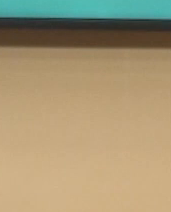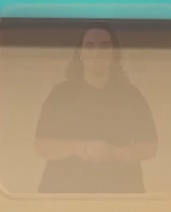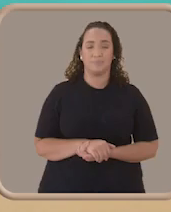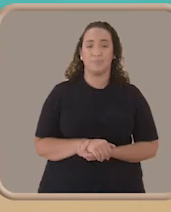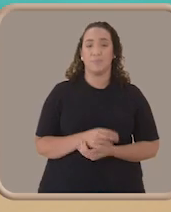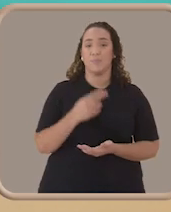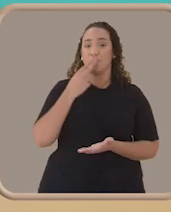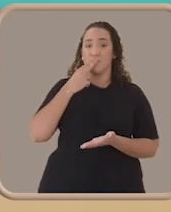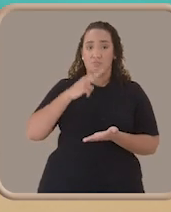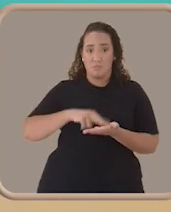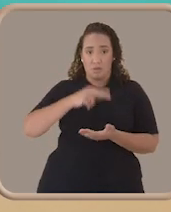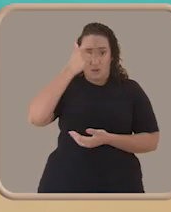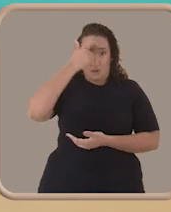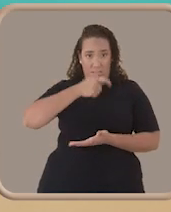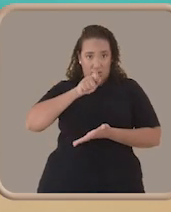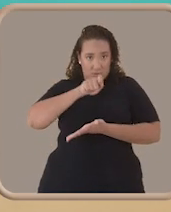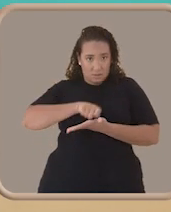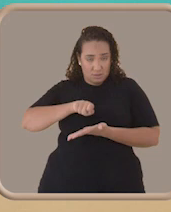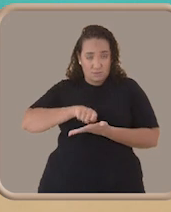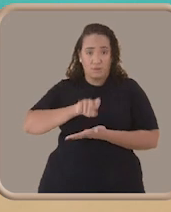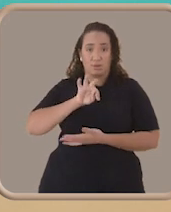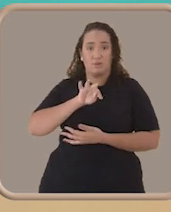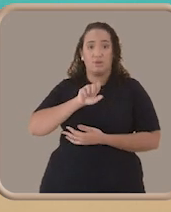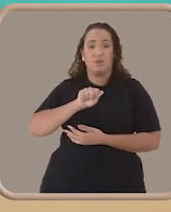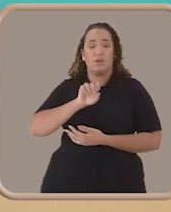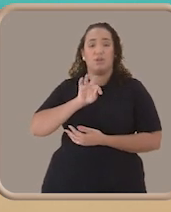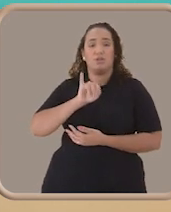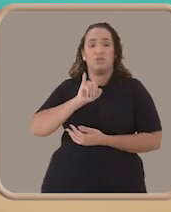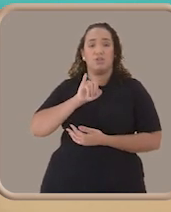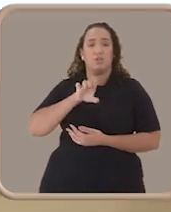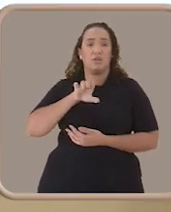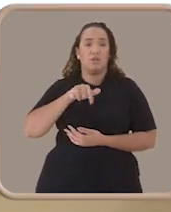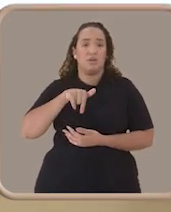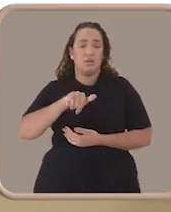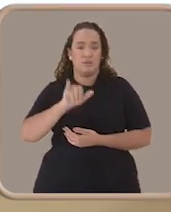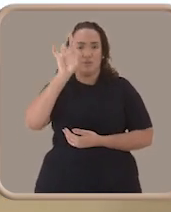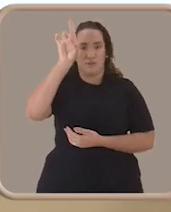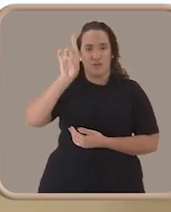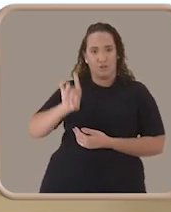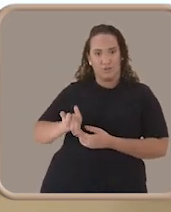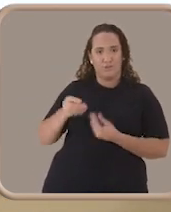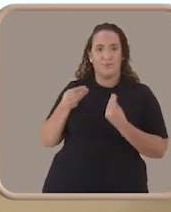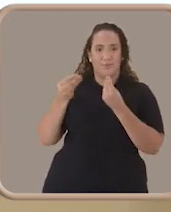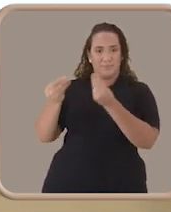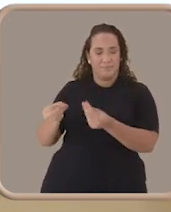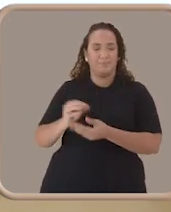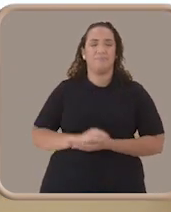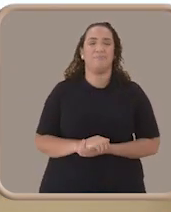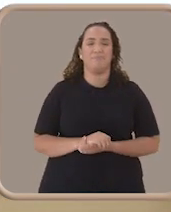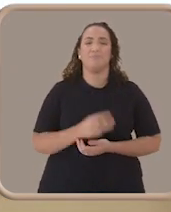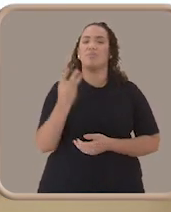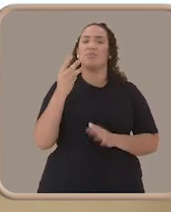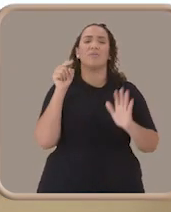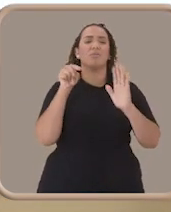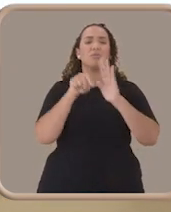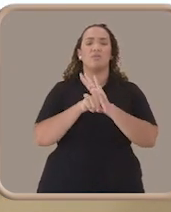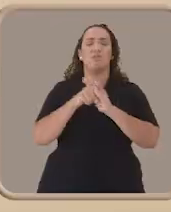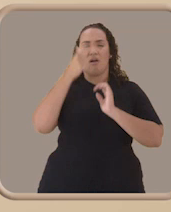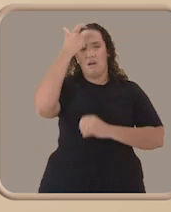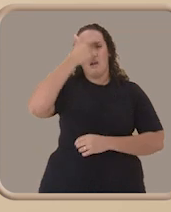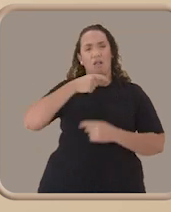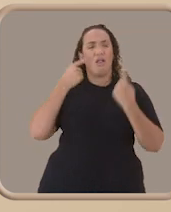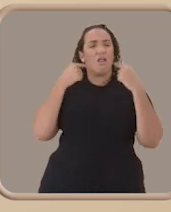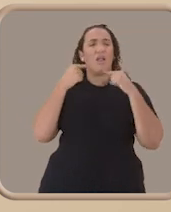Essa carta foi escrita pela Tatiele para a diretora Edna. Questão 3. Qual é a reclamação da